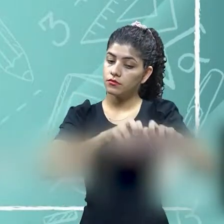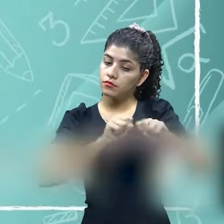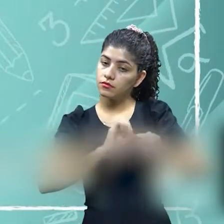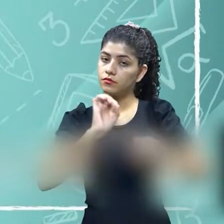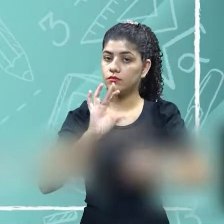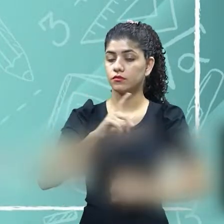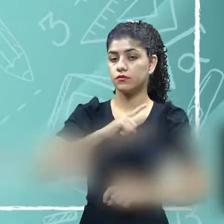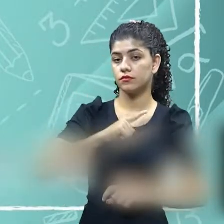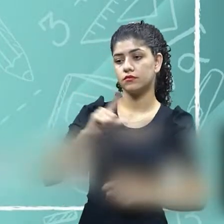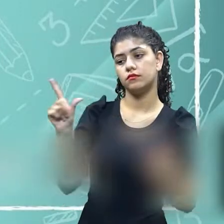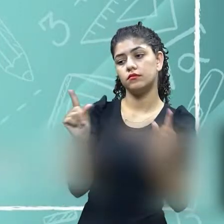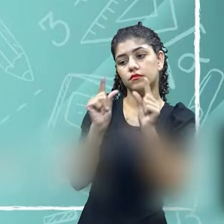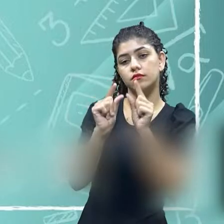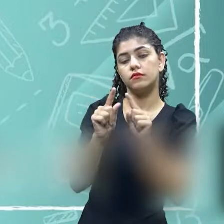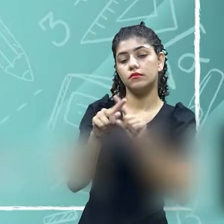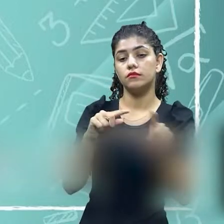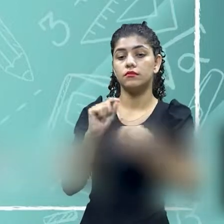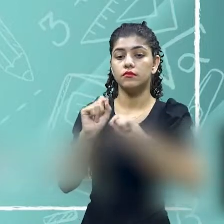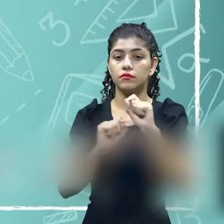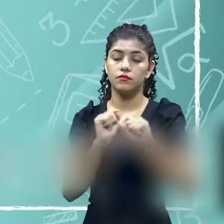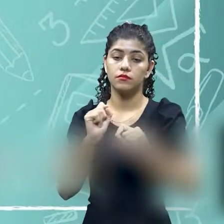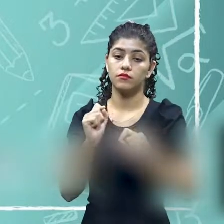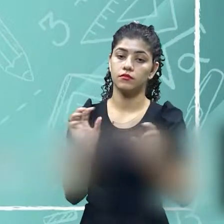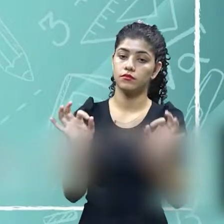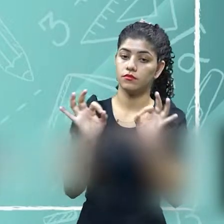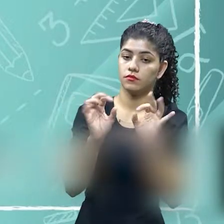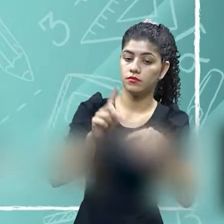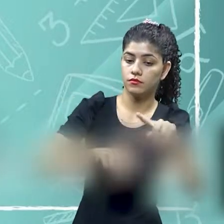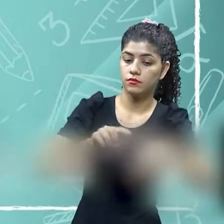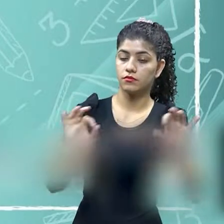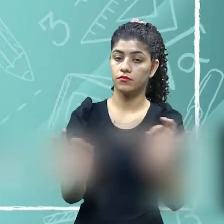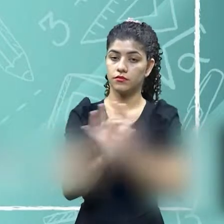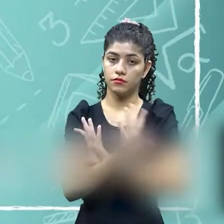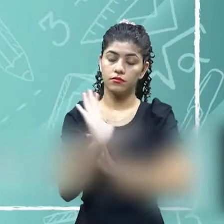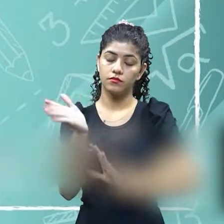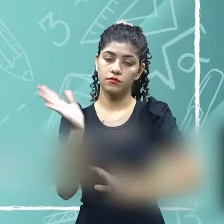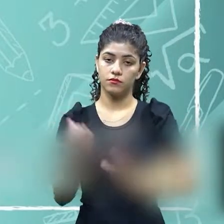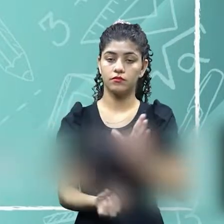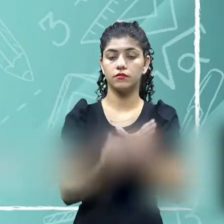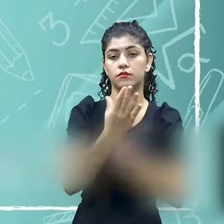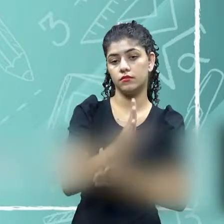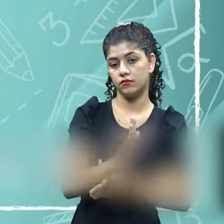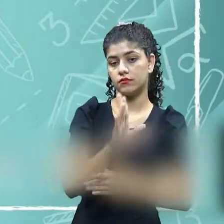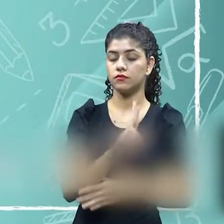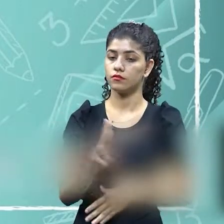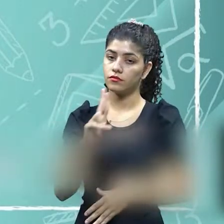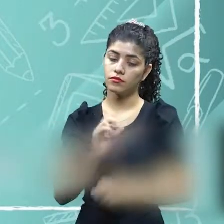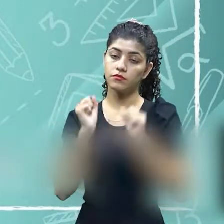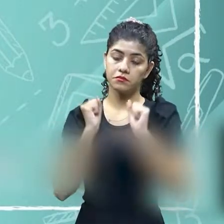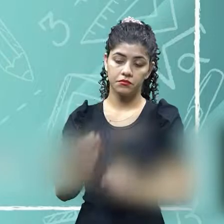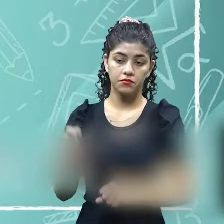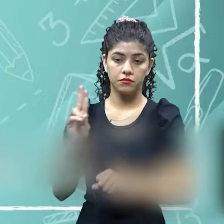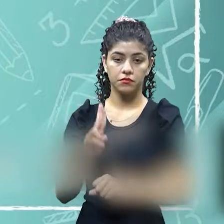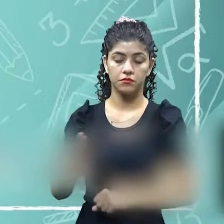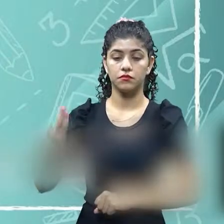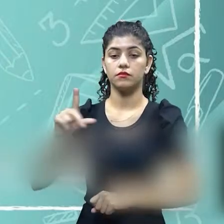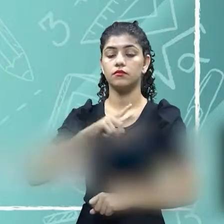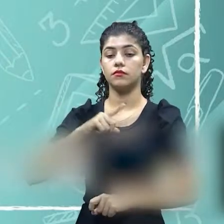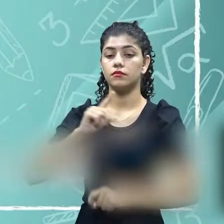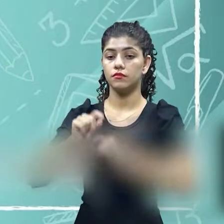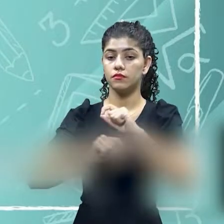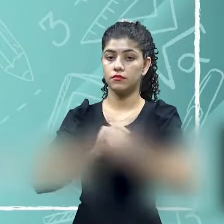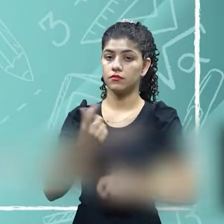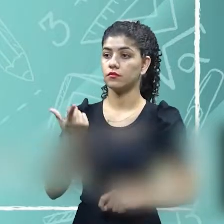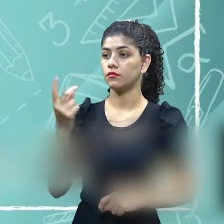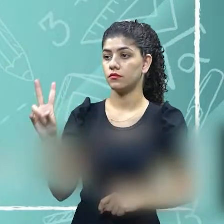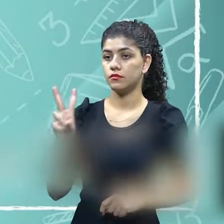extraído, vai ter uma alíquota menor. Agora, já um produto final fabricado, acabado, já para o seu usuário, para o seu consumidor, vai